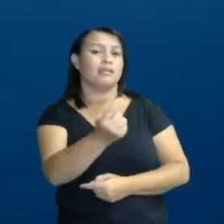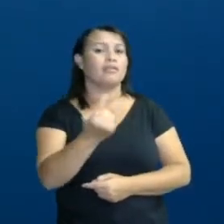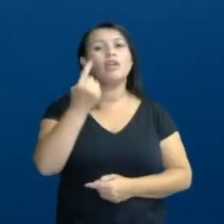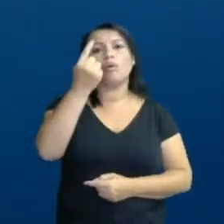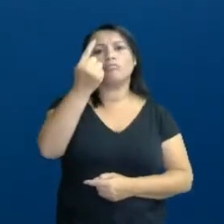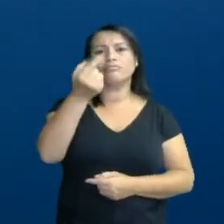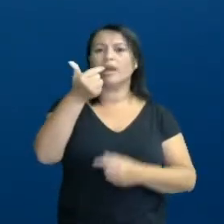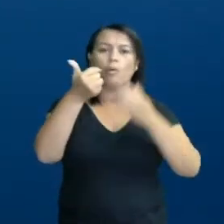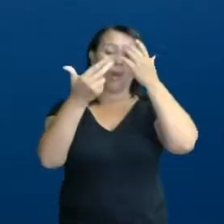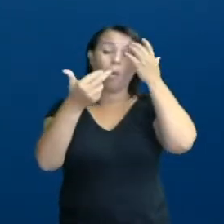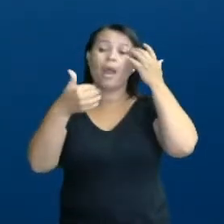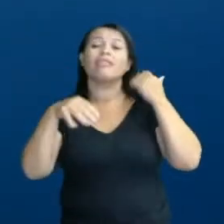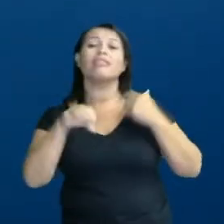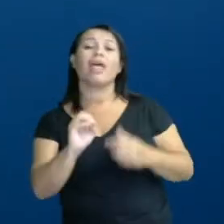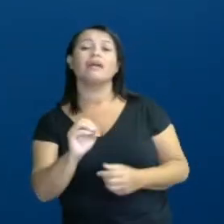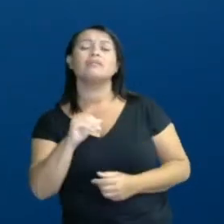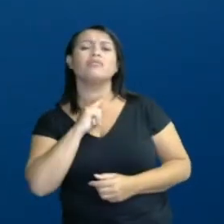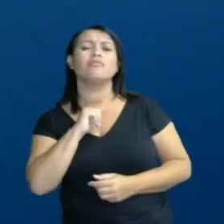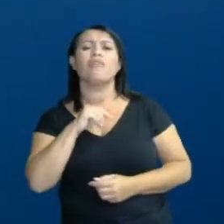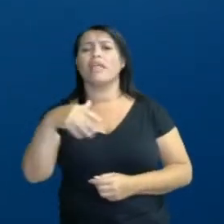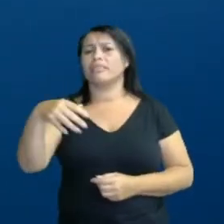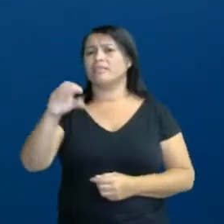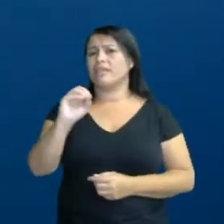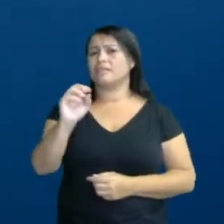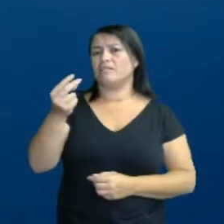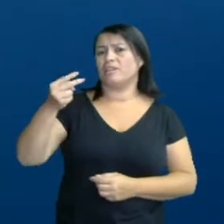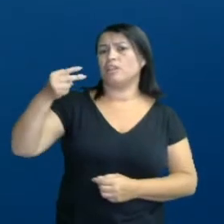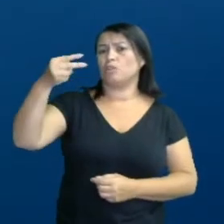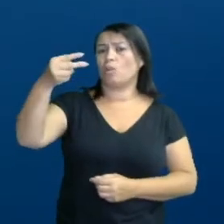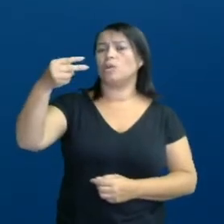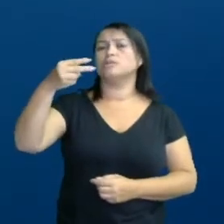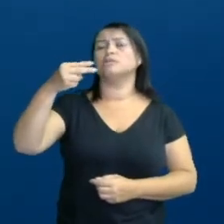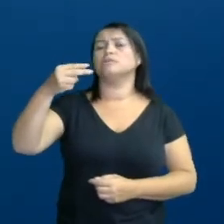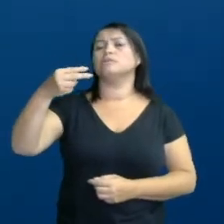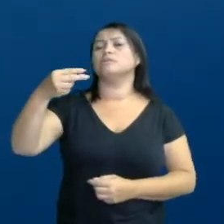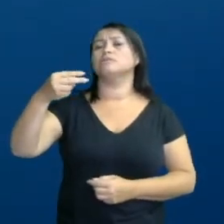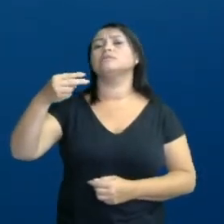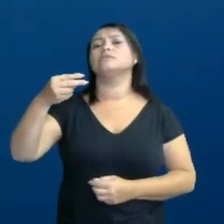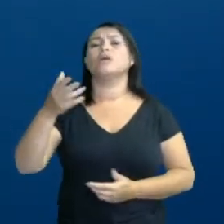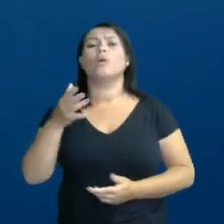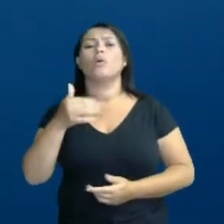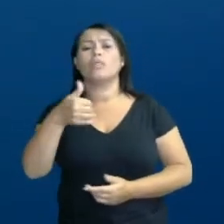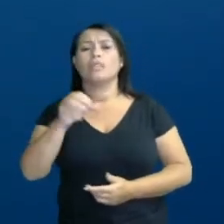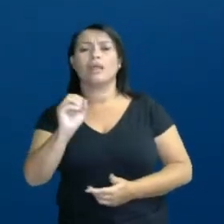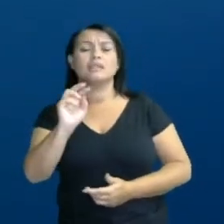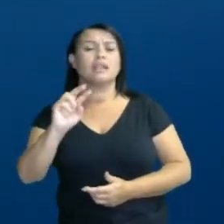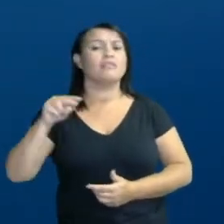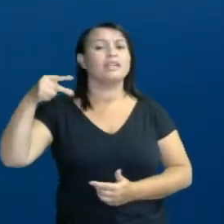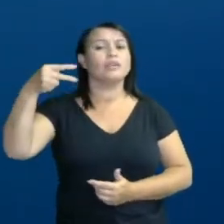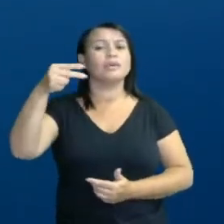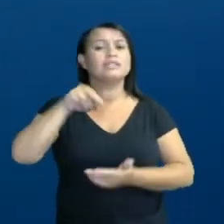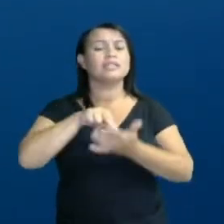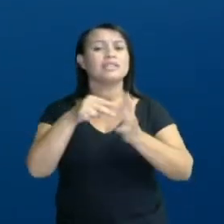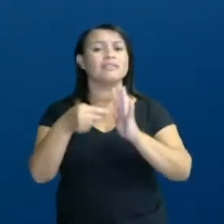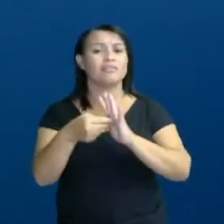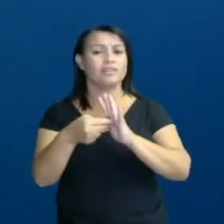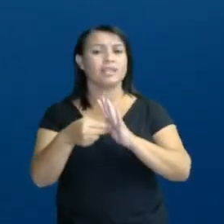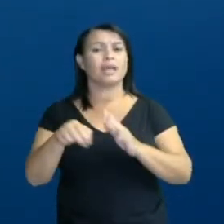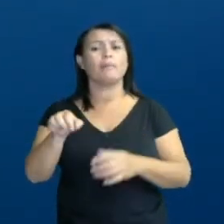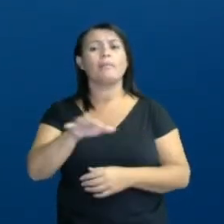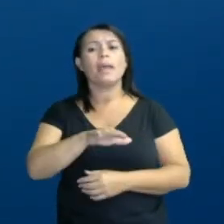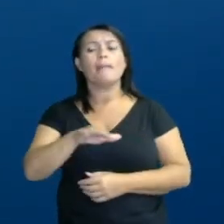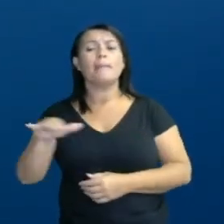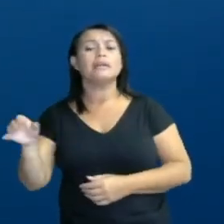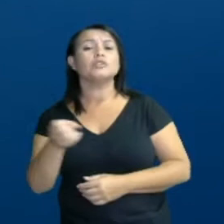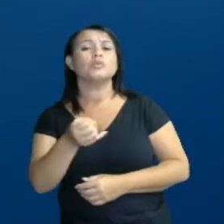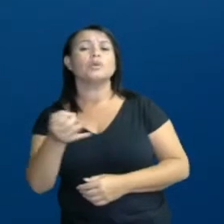igual a 10. E se eu tiver 10 elevado a 2? O meu expoente, 2. 10 elevado a 2 quer dizer que eu vou querer a minha base